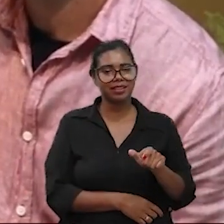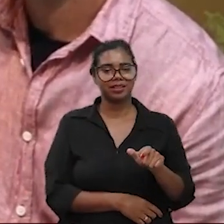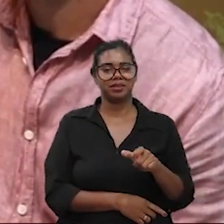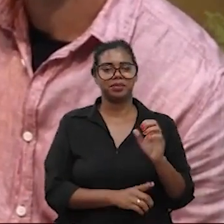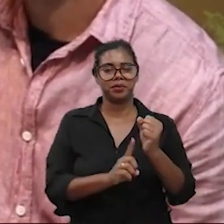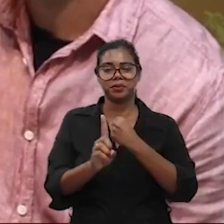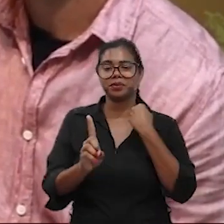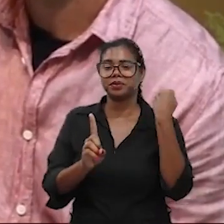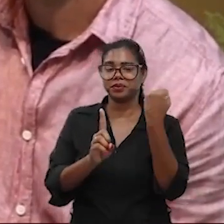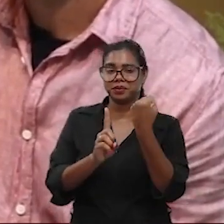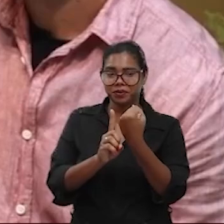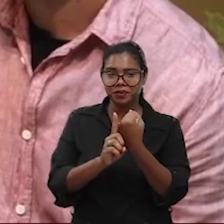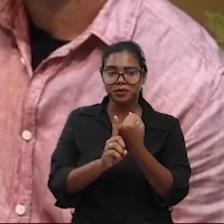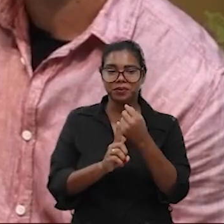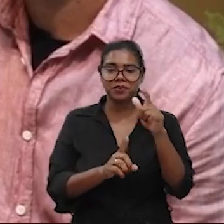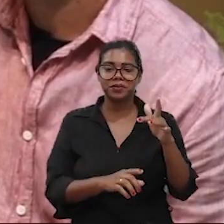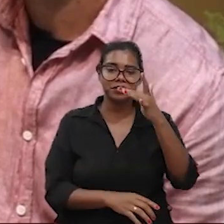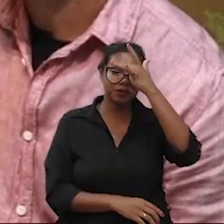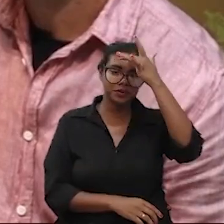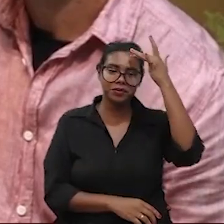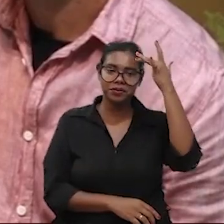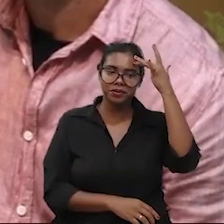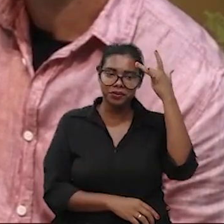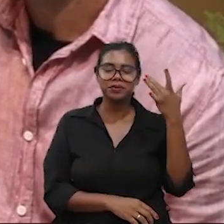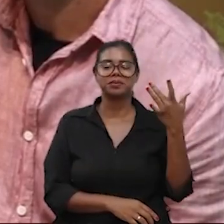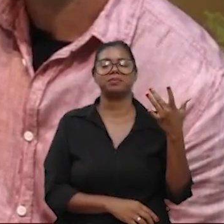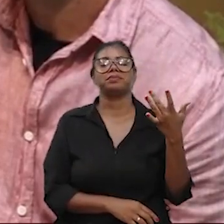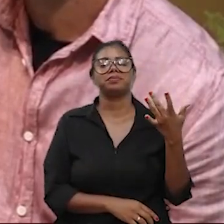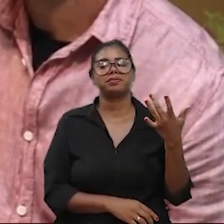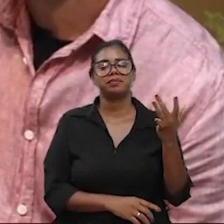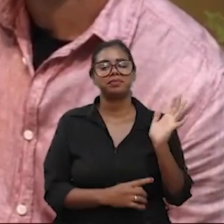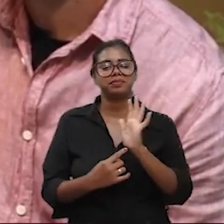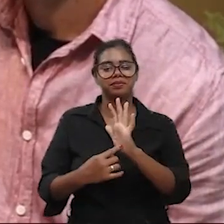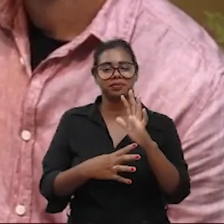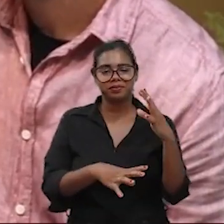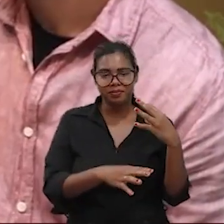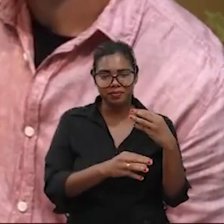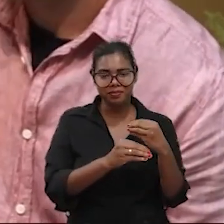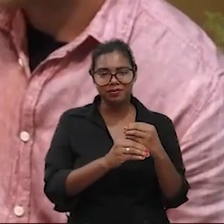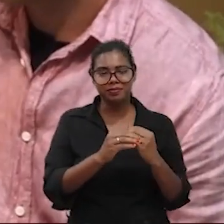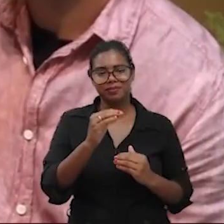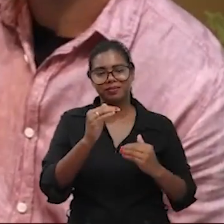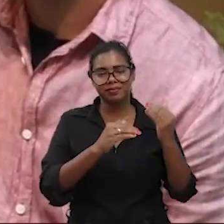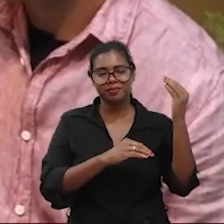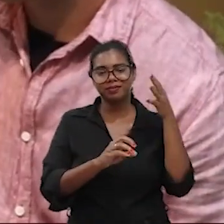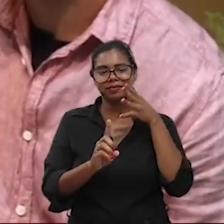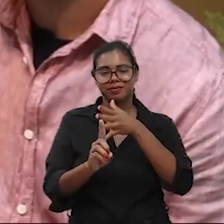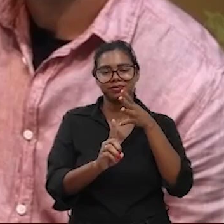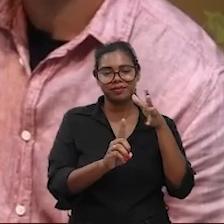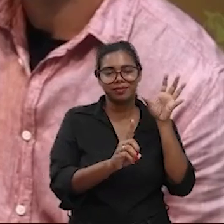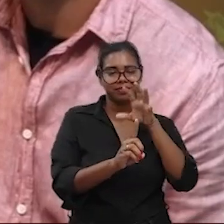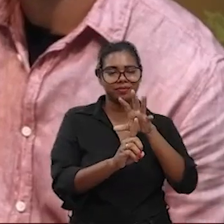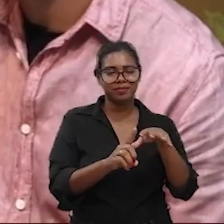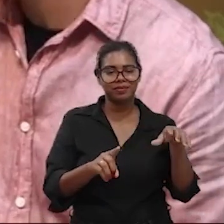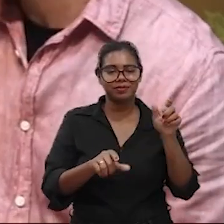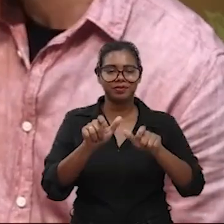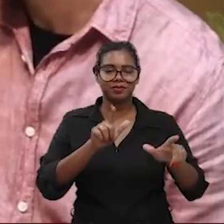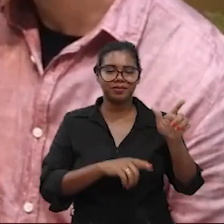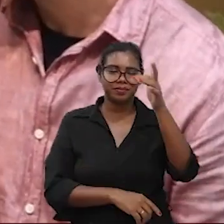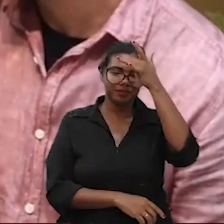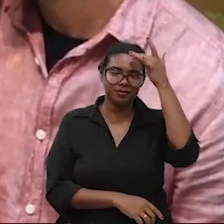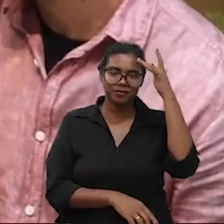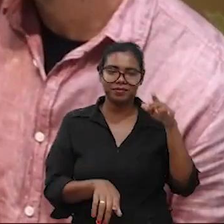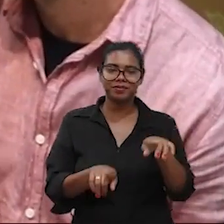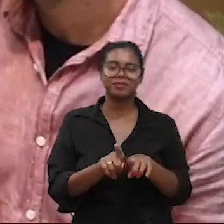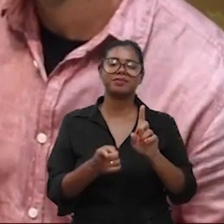também nessas pessoas que são, inclusive, potenciais influenciadores, né, de outras pessoas. Porque tem uma grande massa